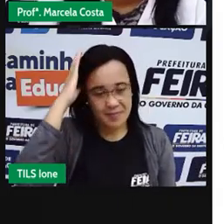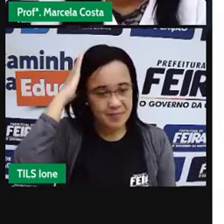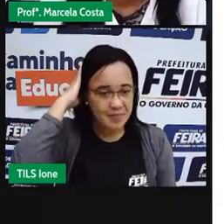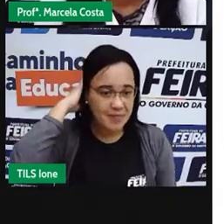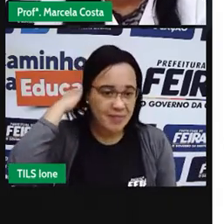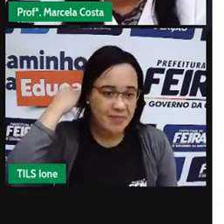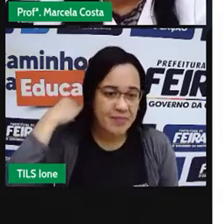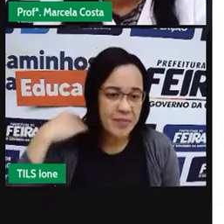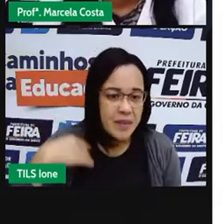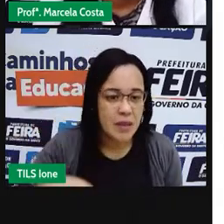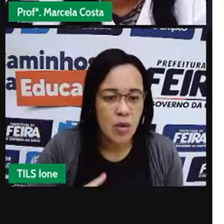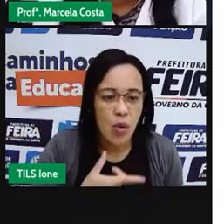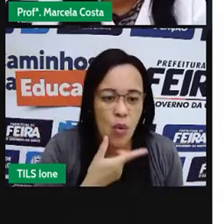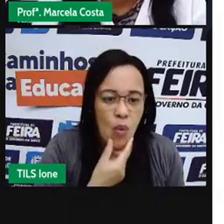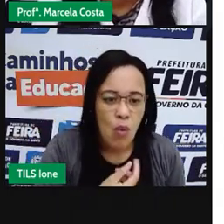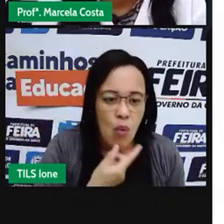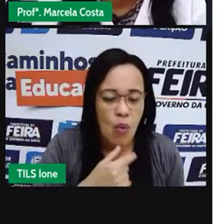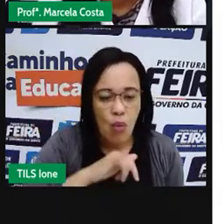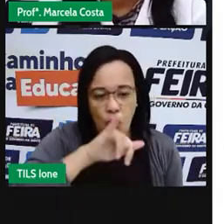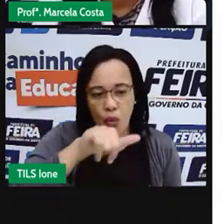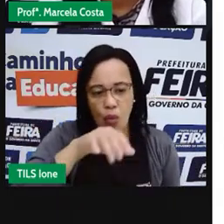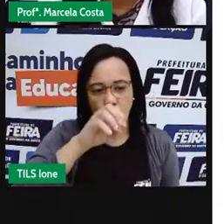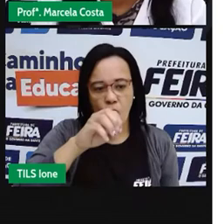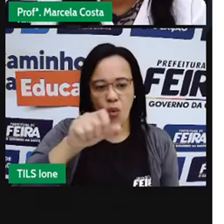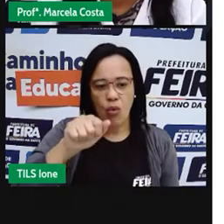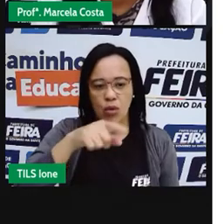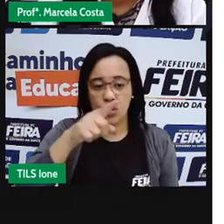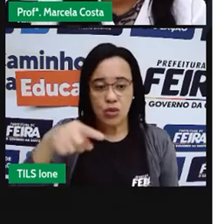João e o pé de feijão.